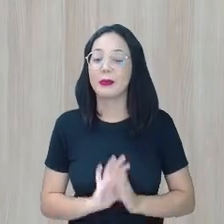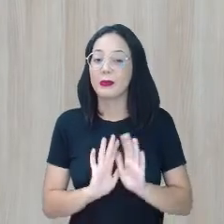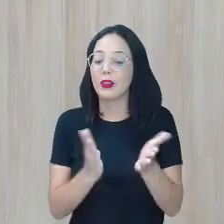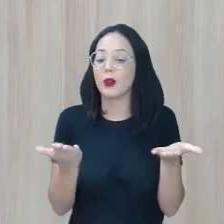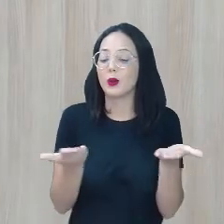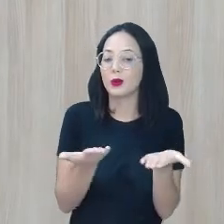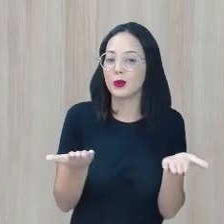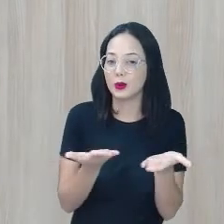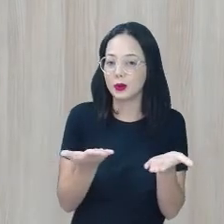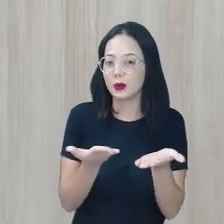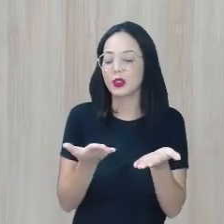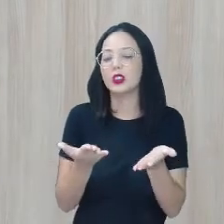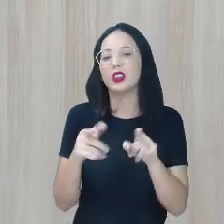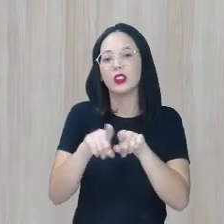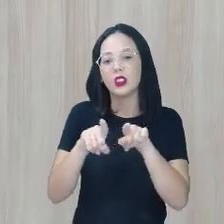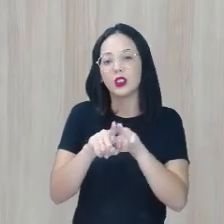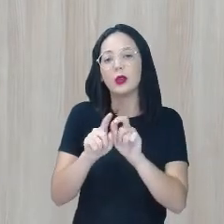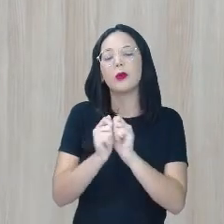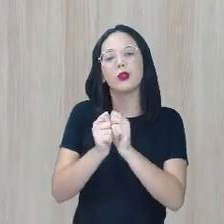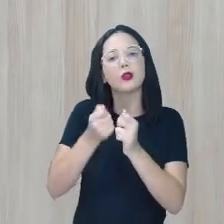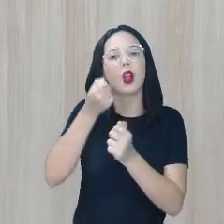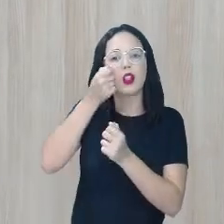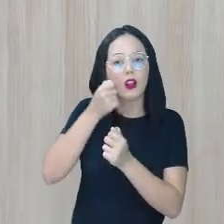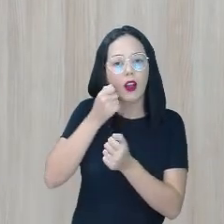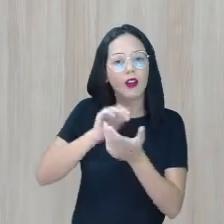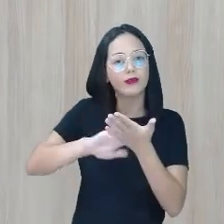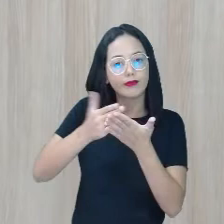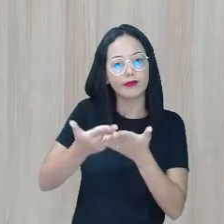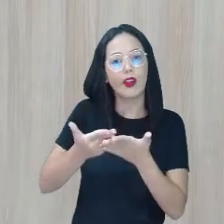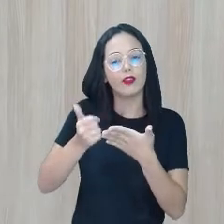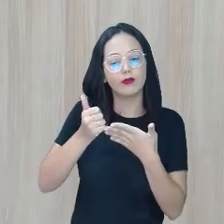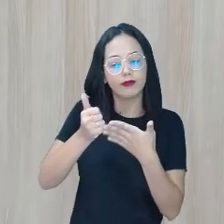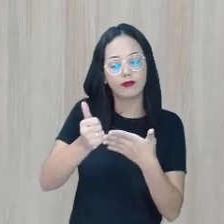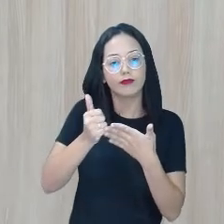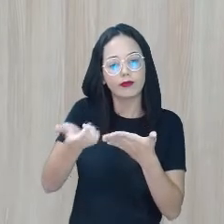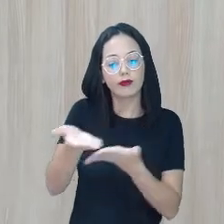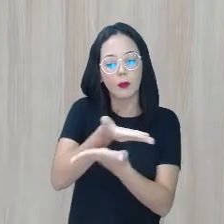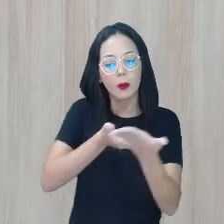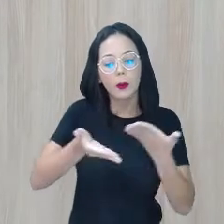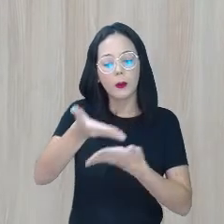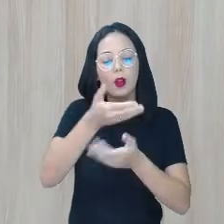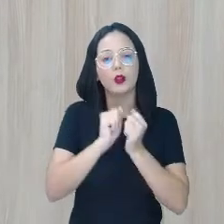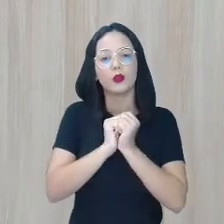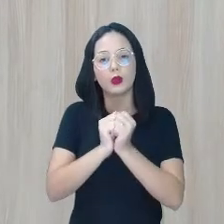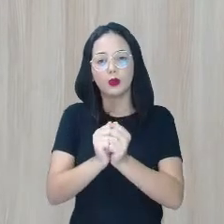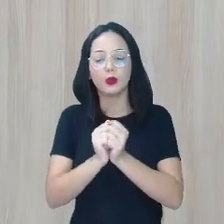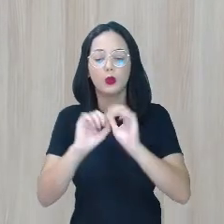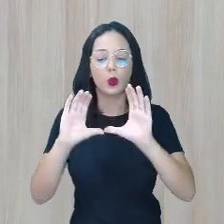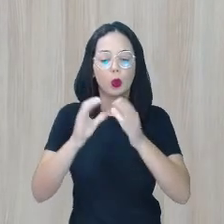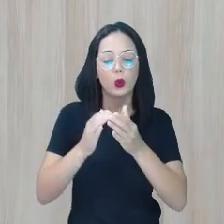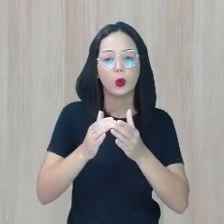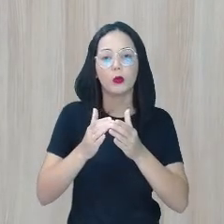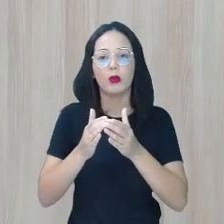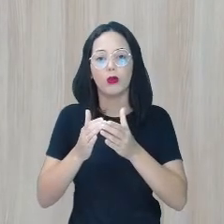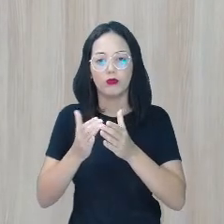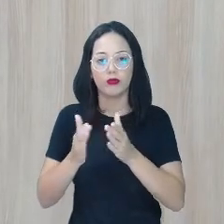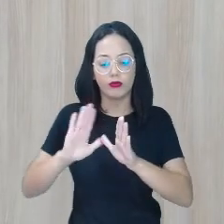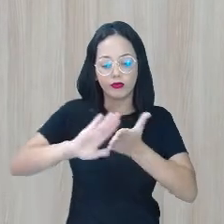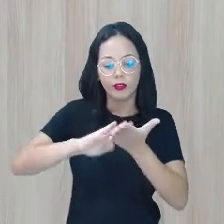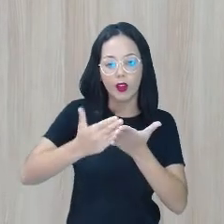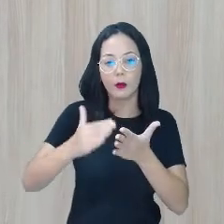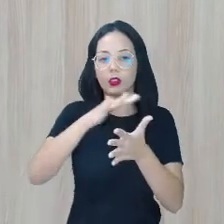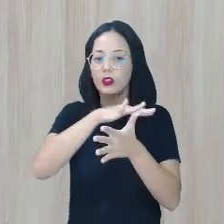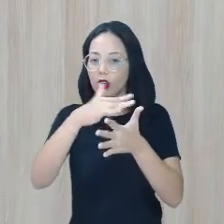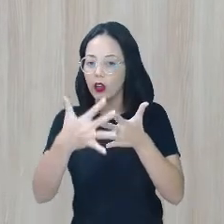hoje nós contamos com a ajuda da Adriele, né, como a gente já falou, ela junto com toda a equipe, né, de intérprete